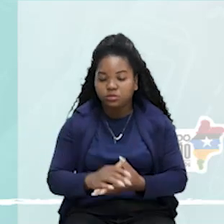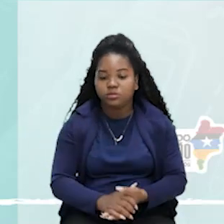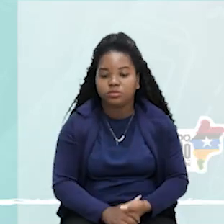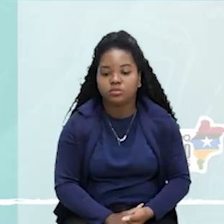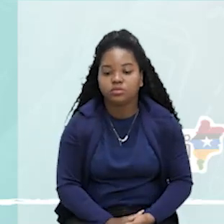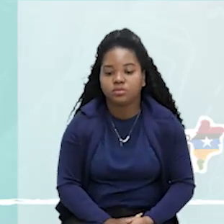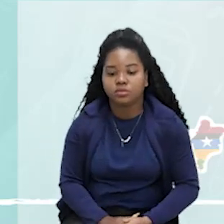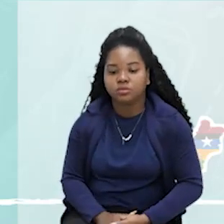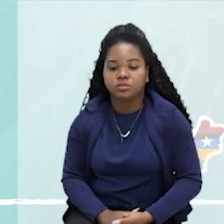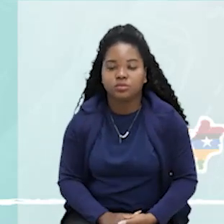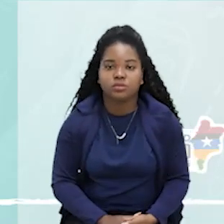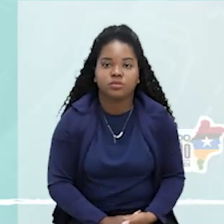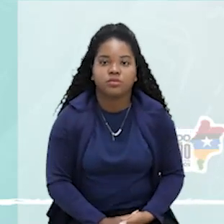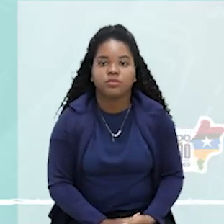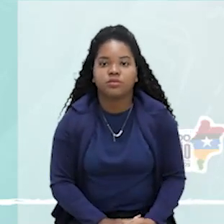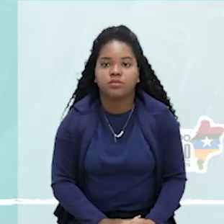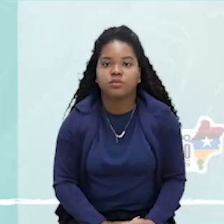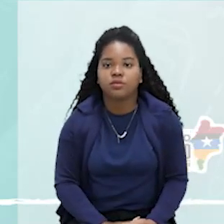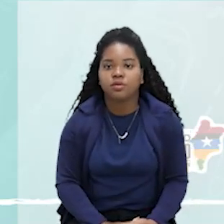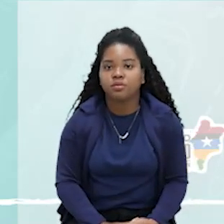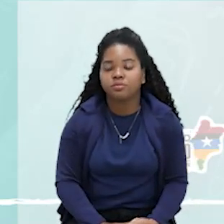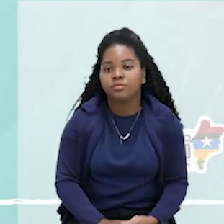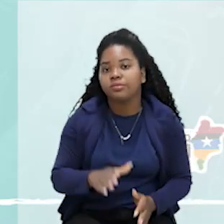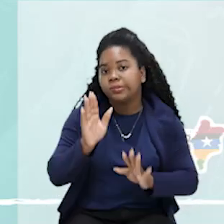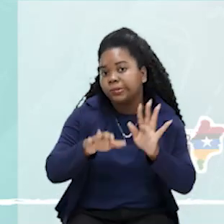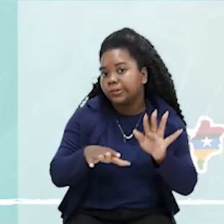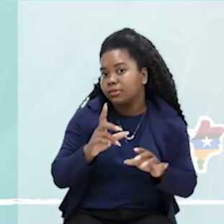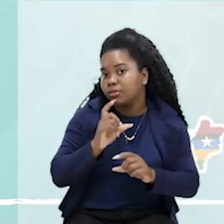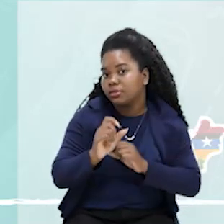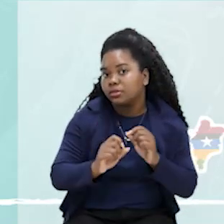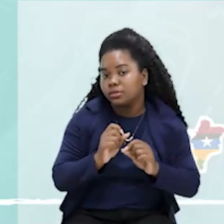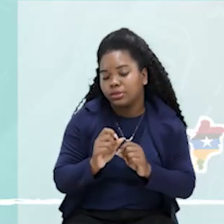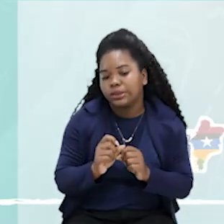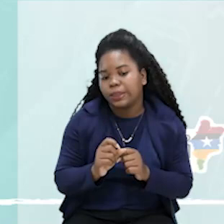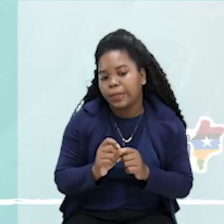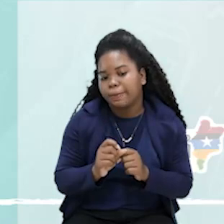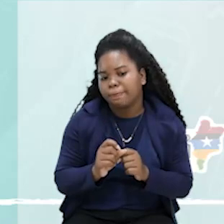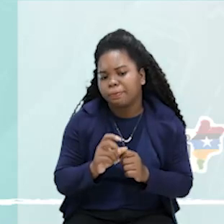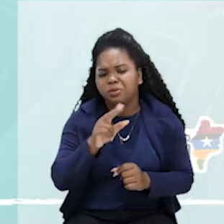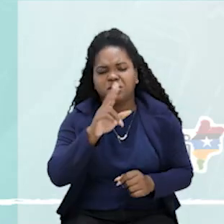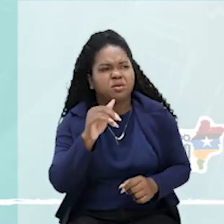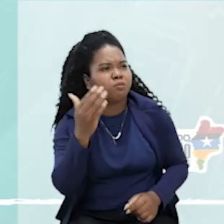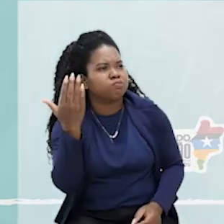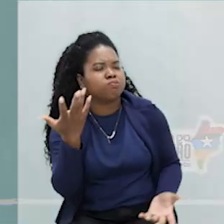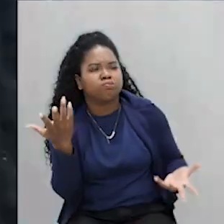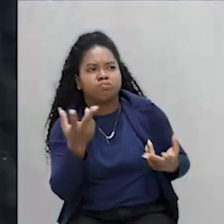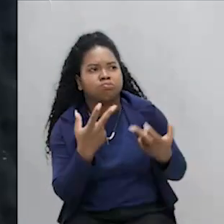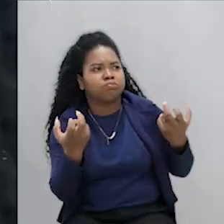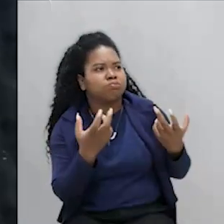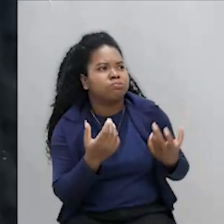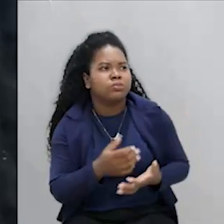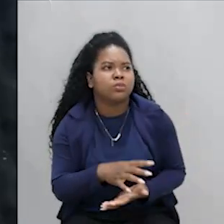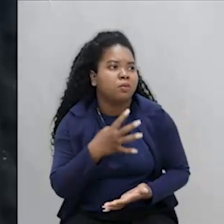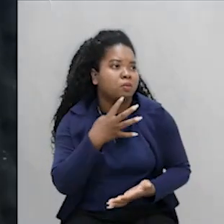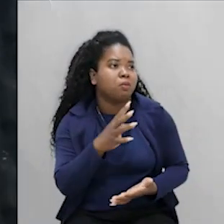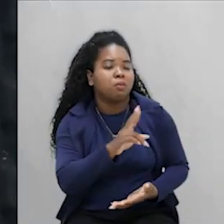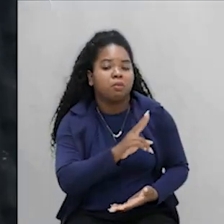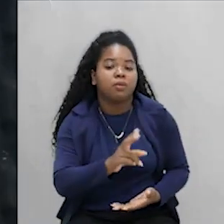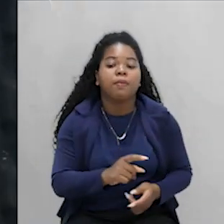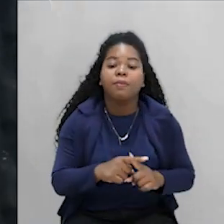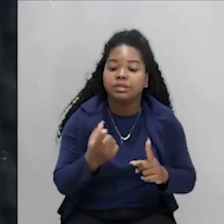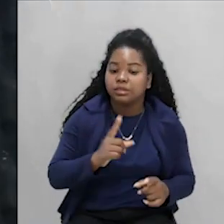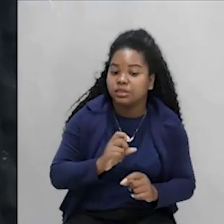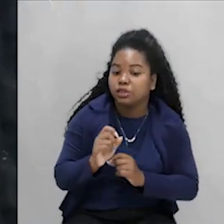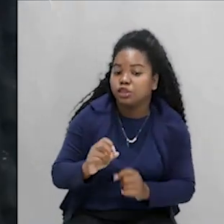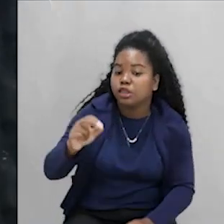trinitrato de glicerina Talvez assim você nunca ouviu falar mas existe um nome comercial